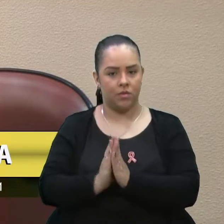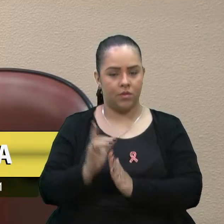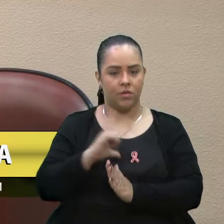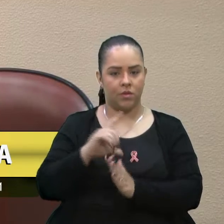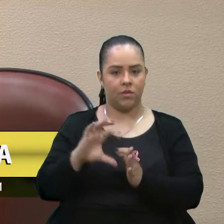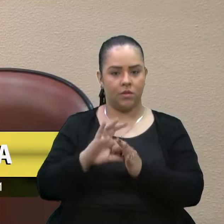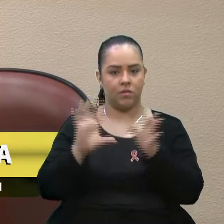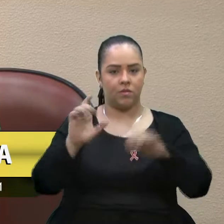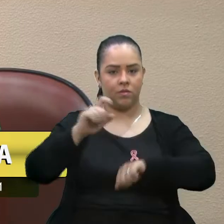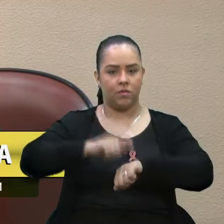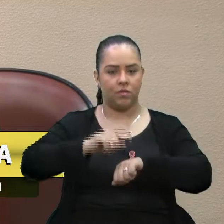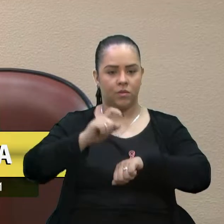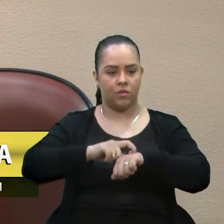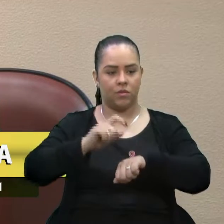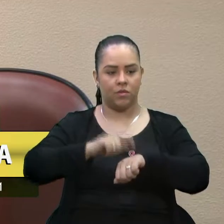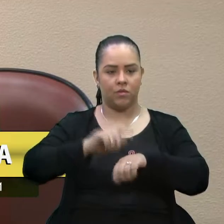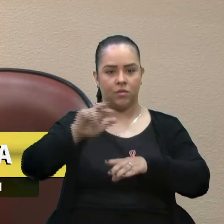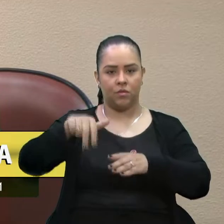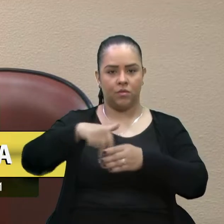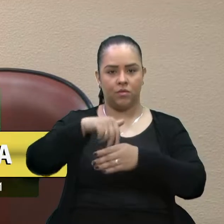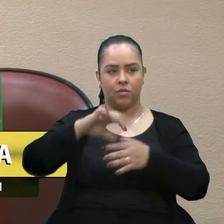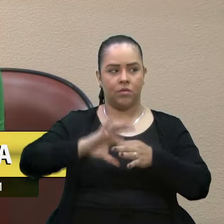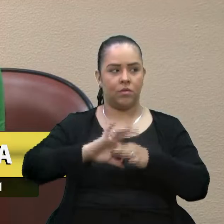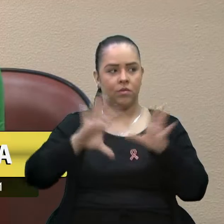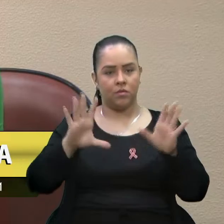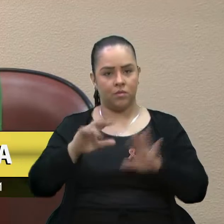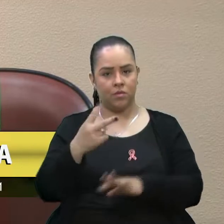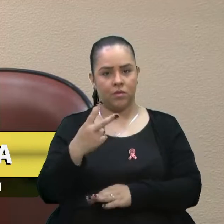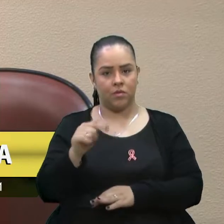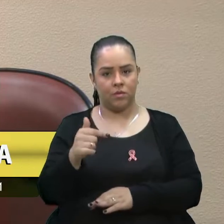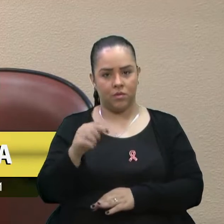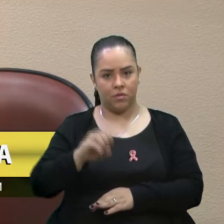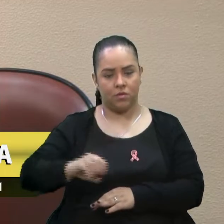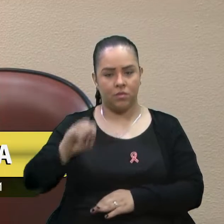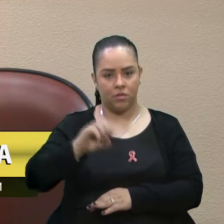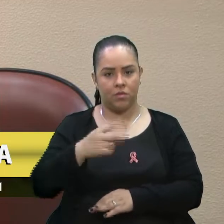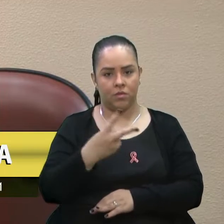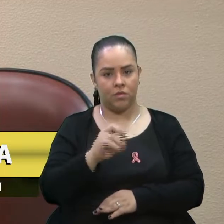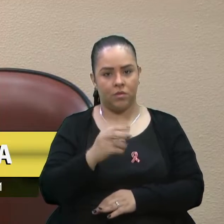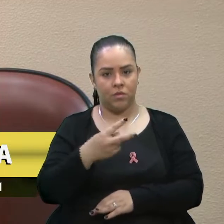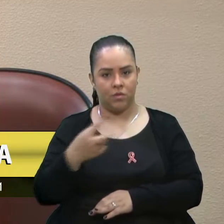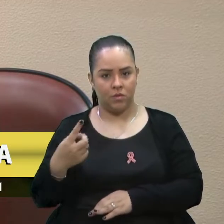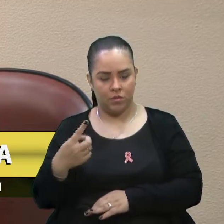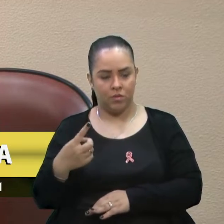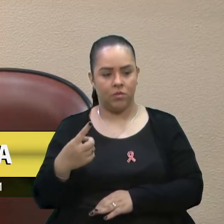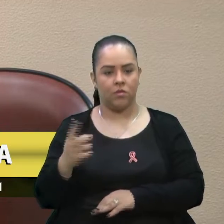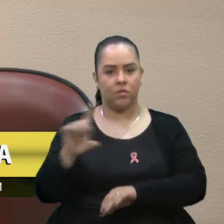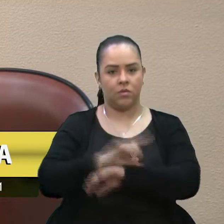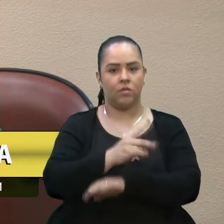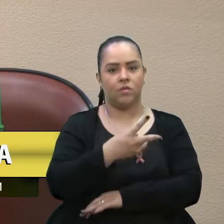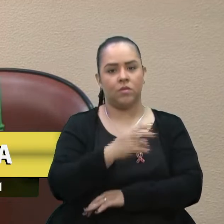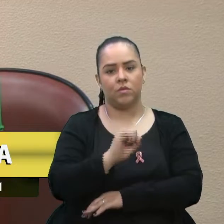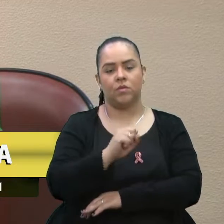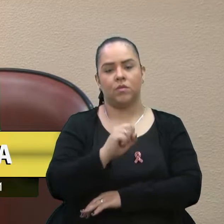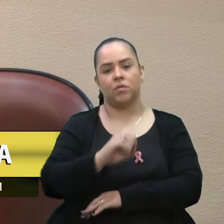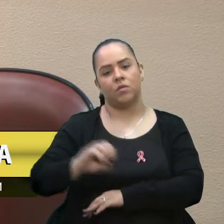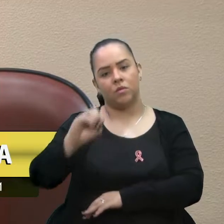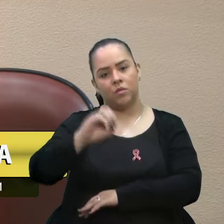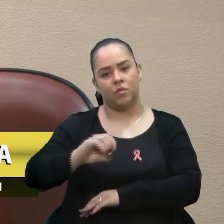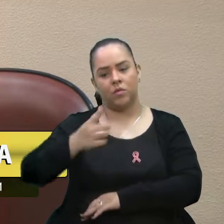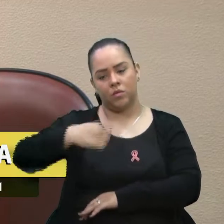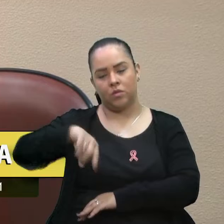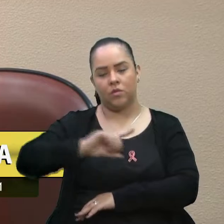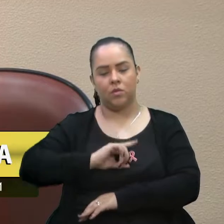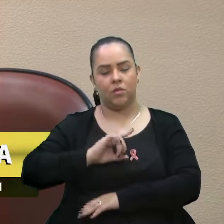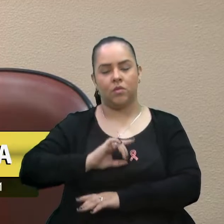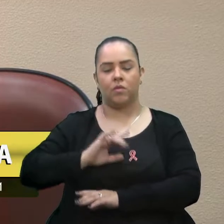espaço Tribuna Livre para o dia 27 de outubro de 2021. No dia 28 de outubro é dia do funcionário público e desejamos